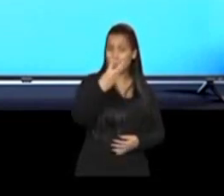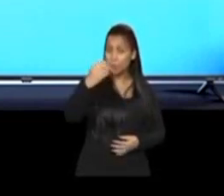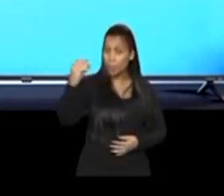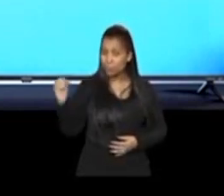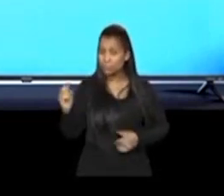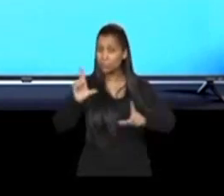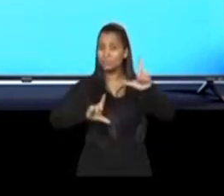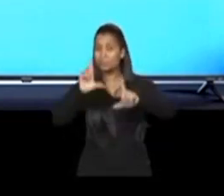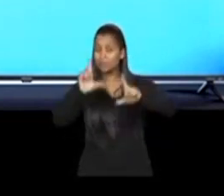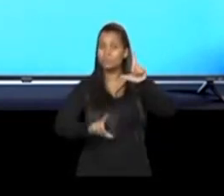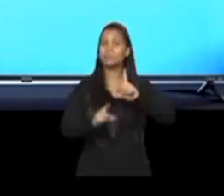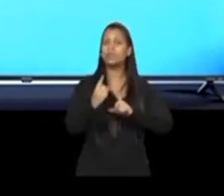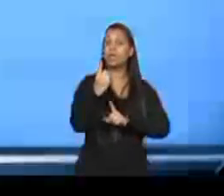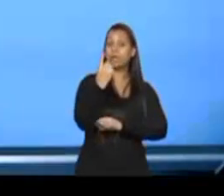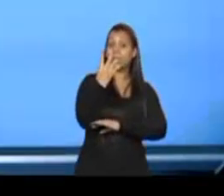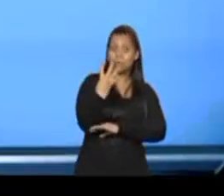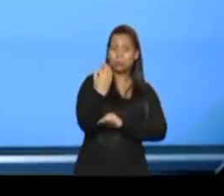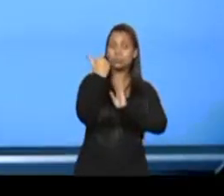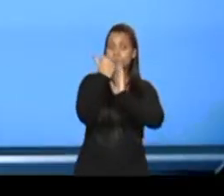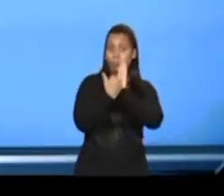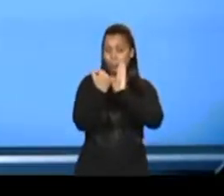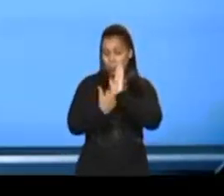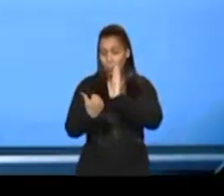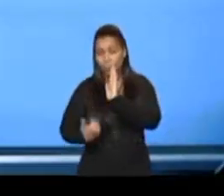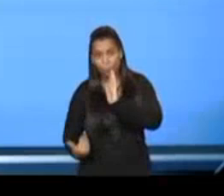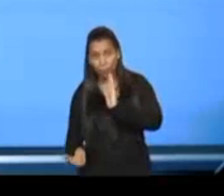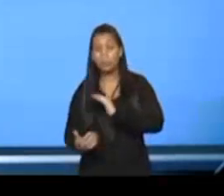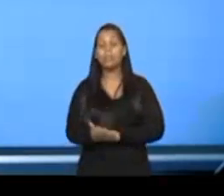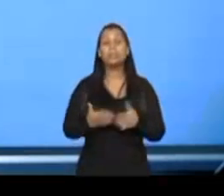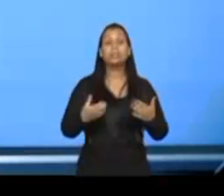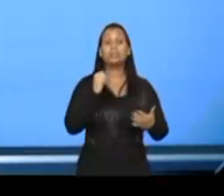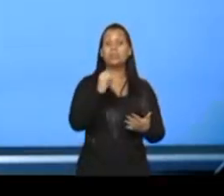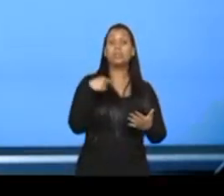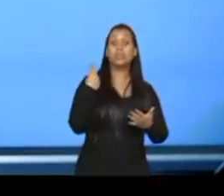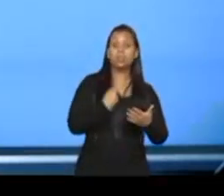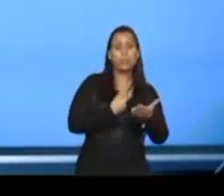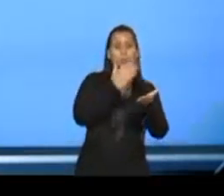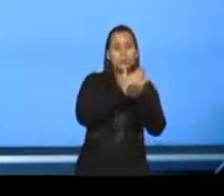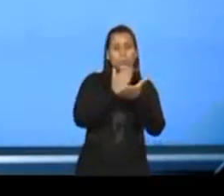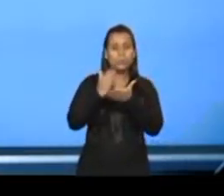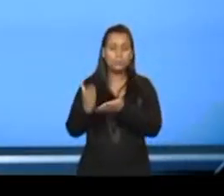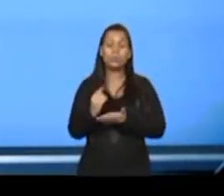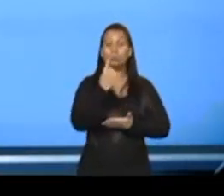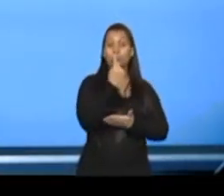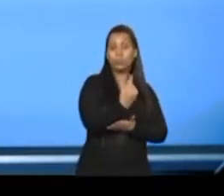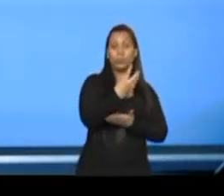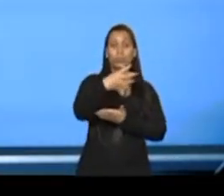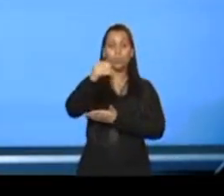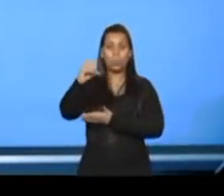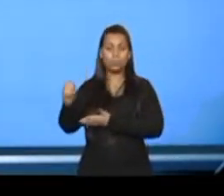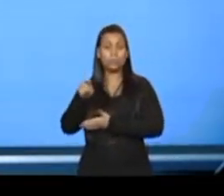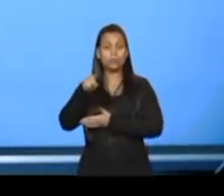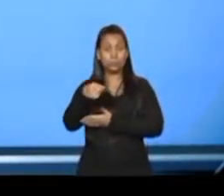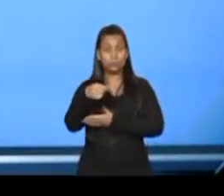televisão, 14 descontos. Isso significa que se a gente divide 1.400 por 100 e obtemos